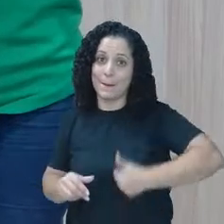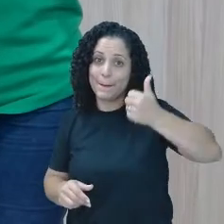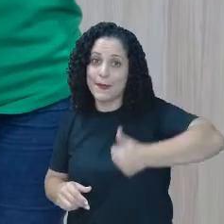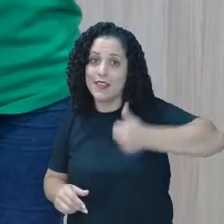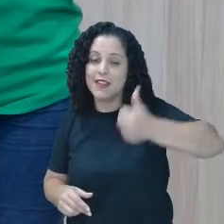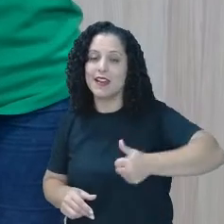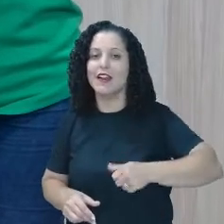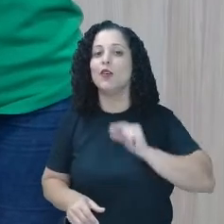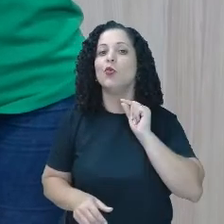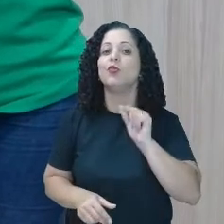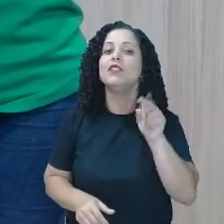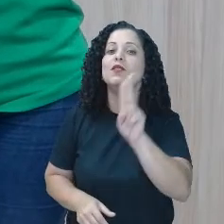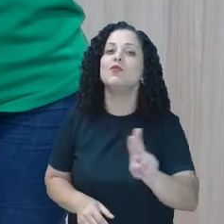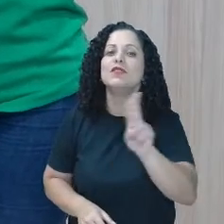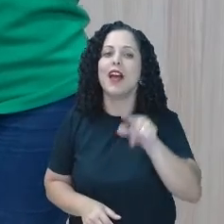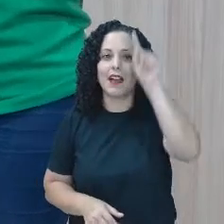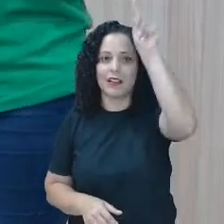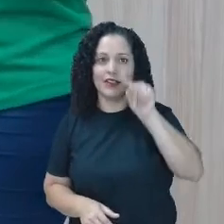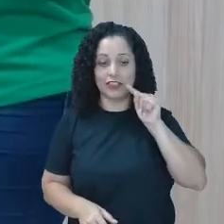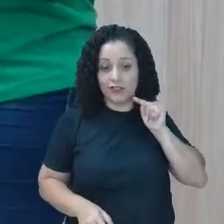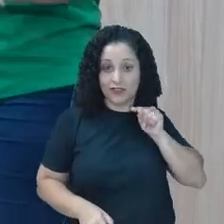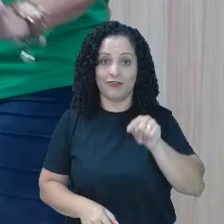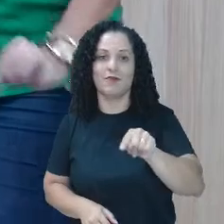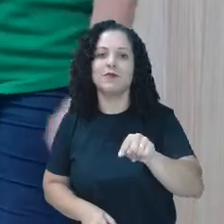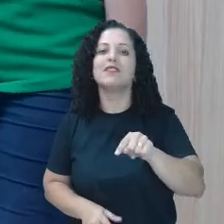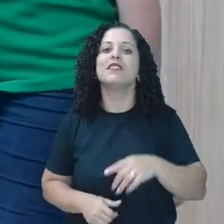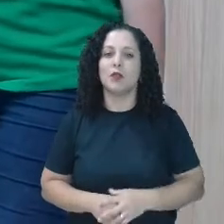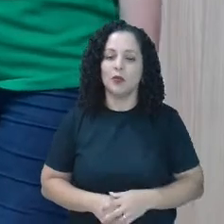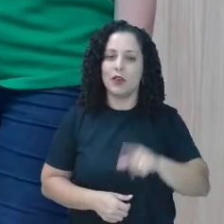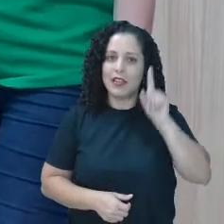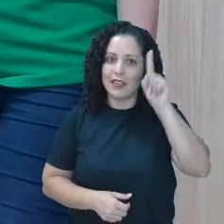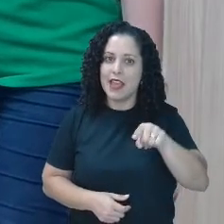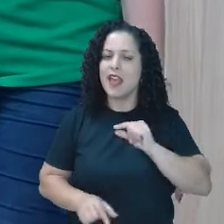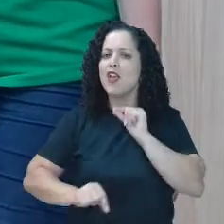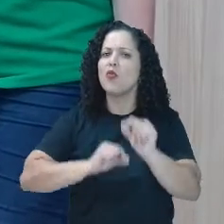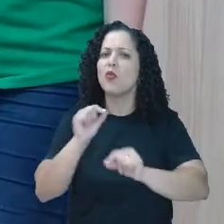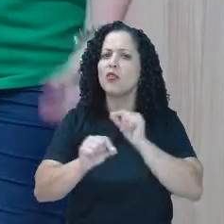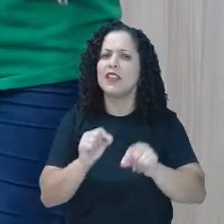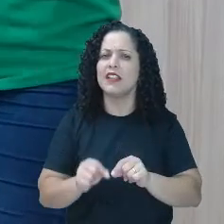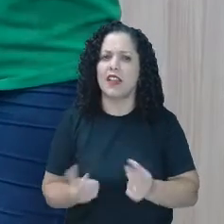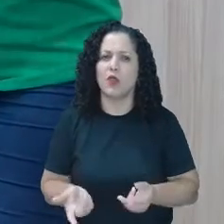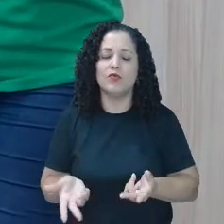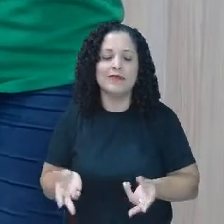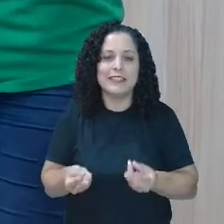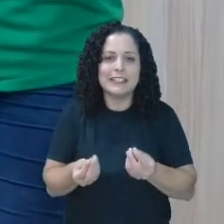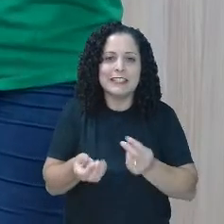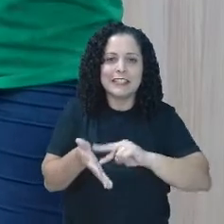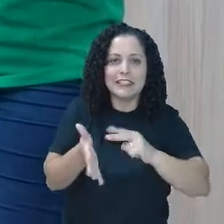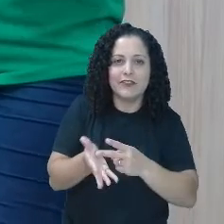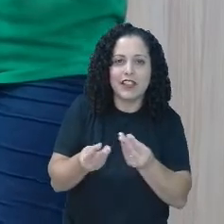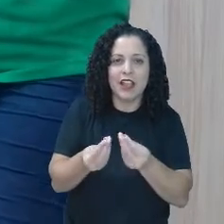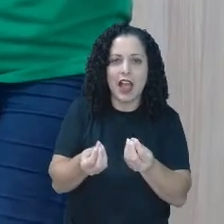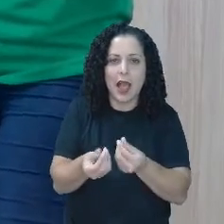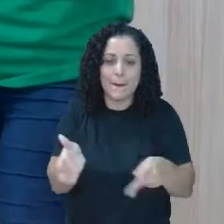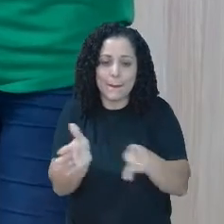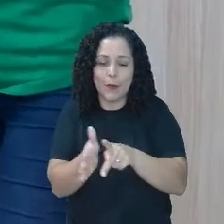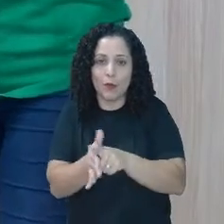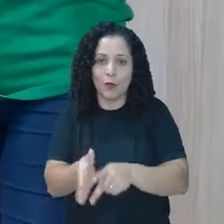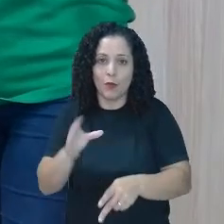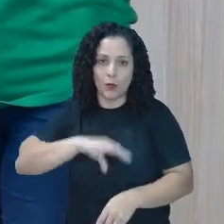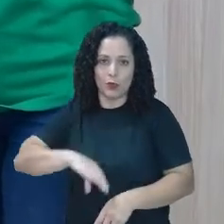falei para vocês na exclamação, não é? Que é o quê? Uma pontuação, um sinal que a gente utiliza muito, que é